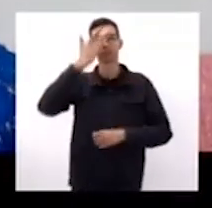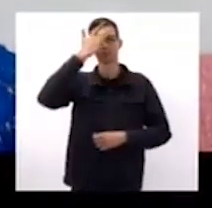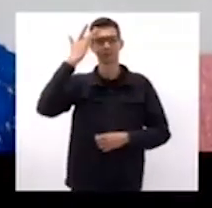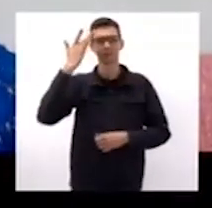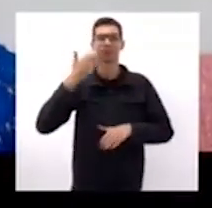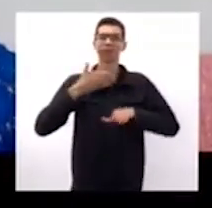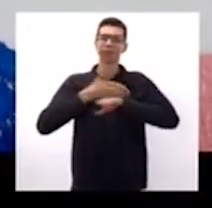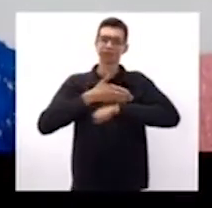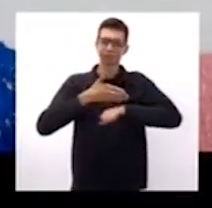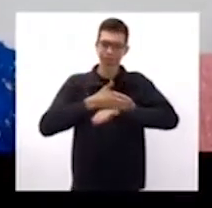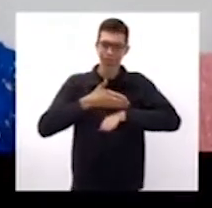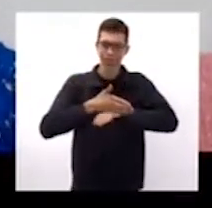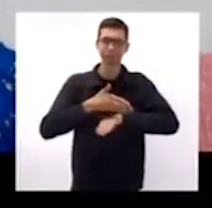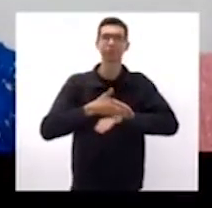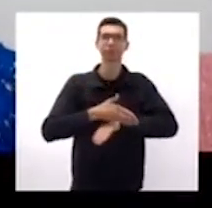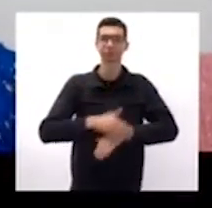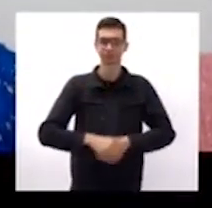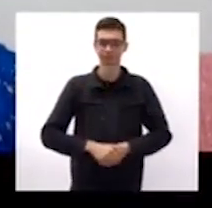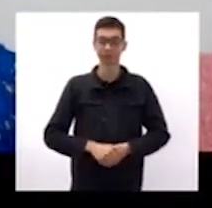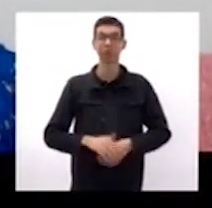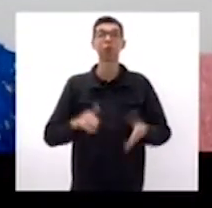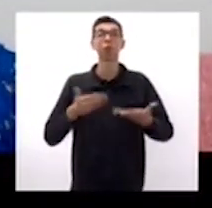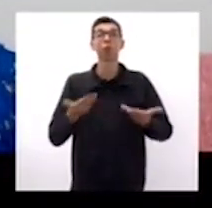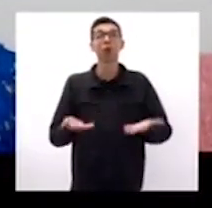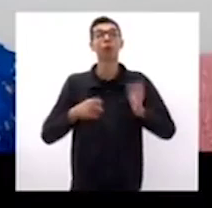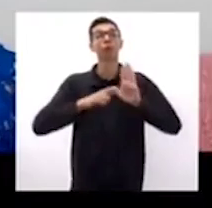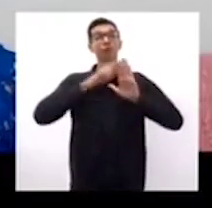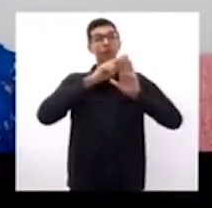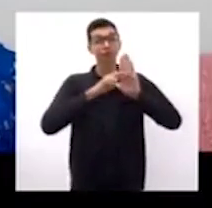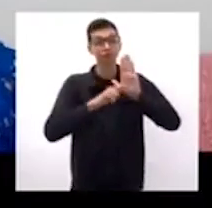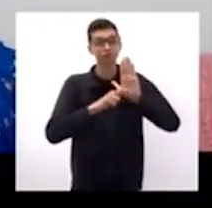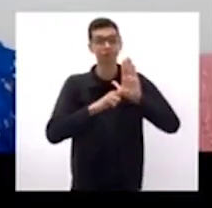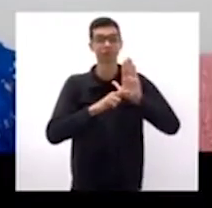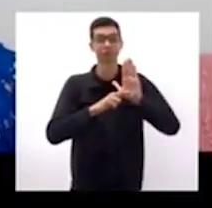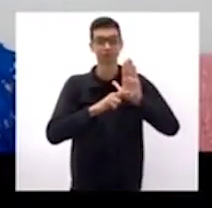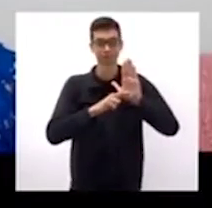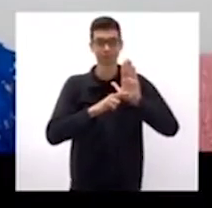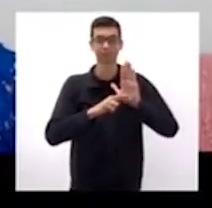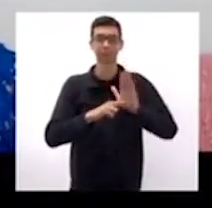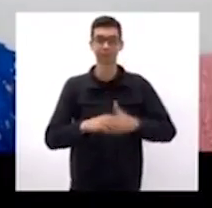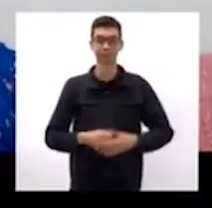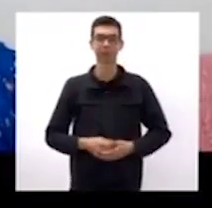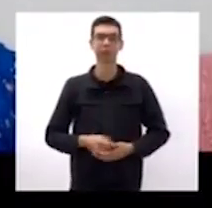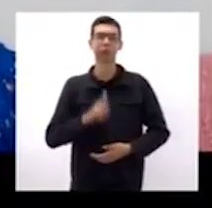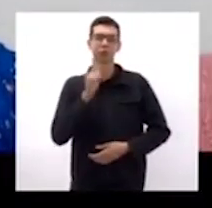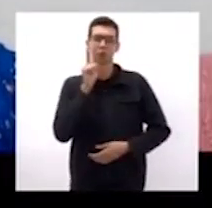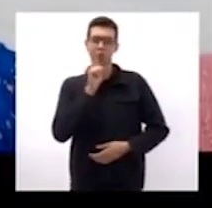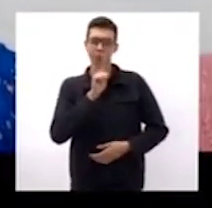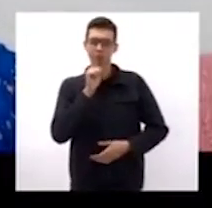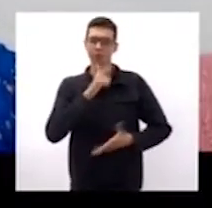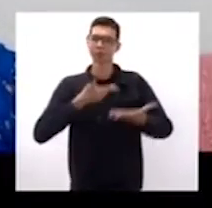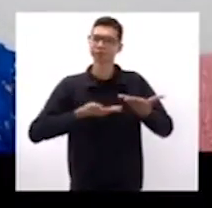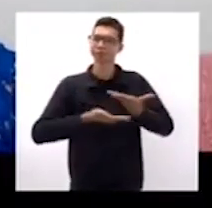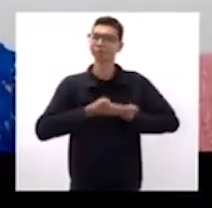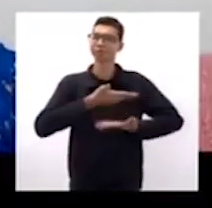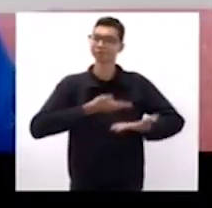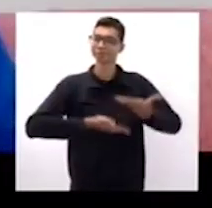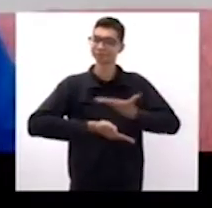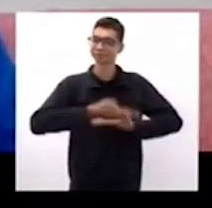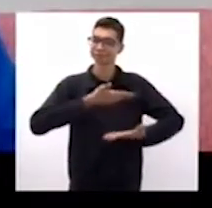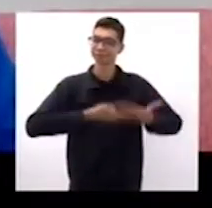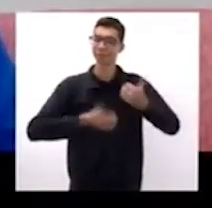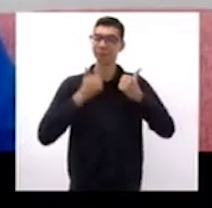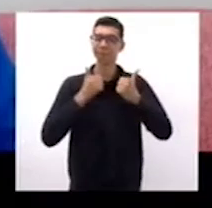participar desses ambientes quais são as regras de utilização deles, para que a relação seja boa entre